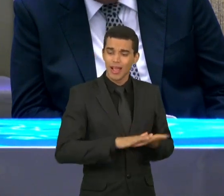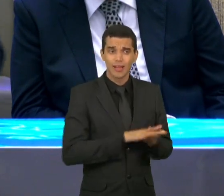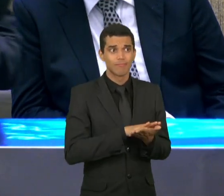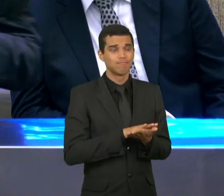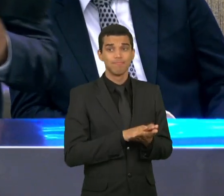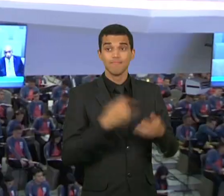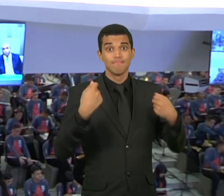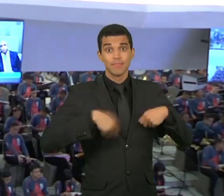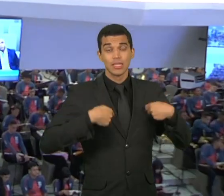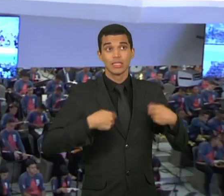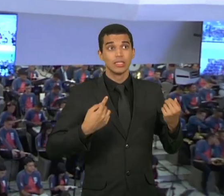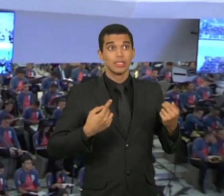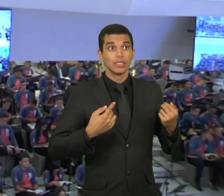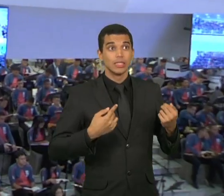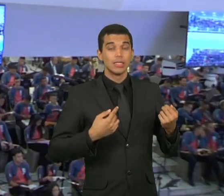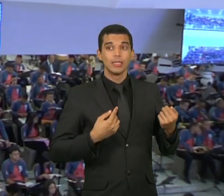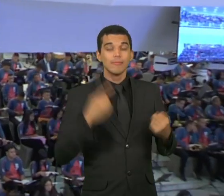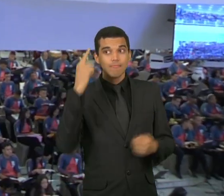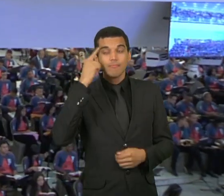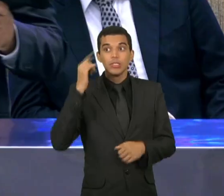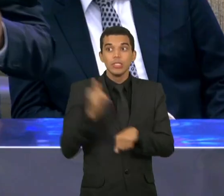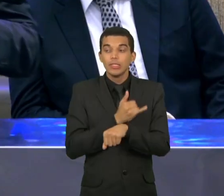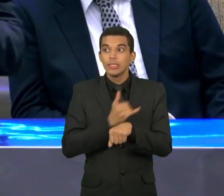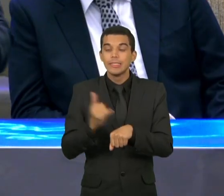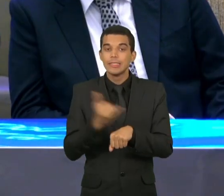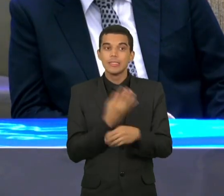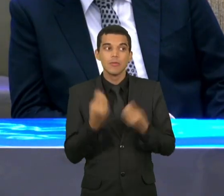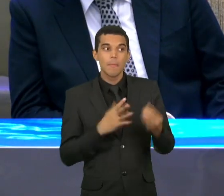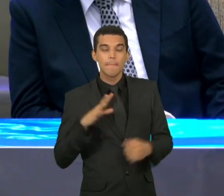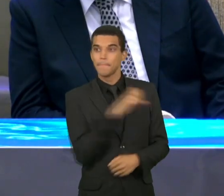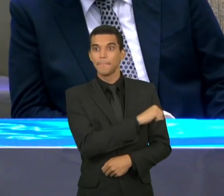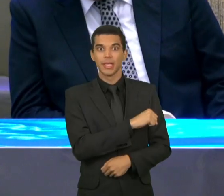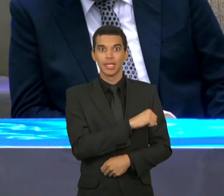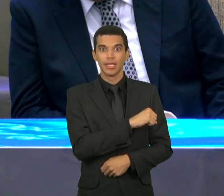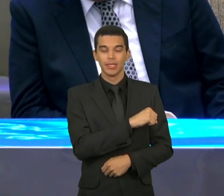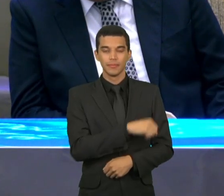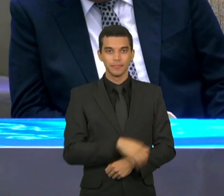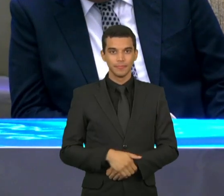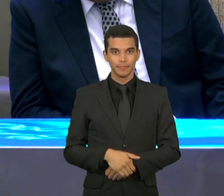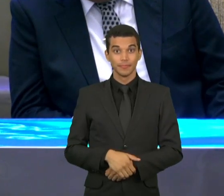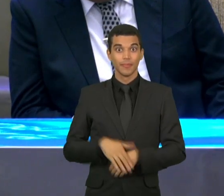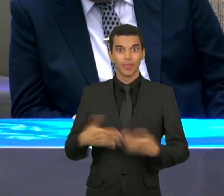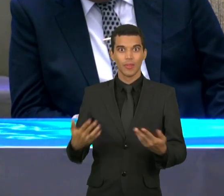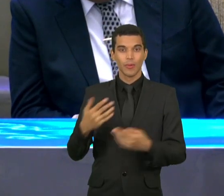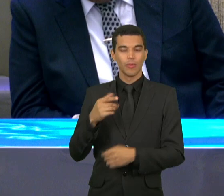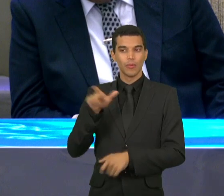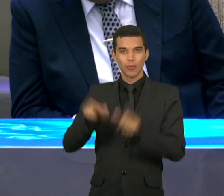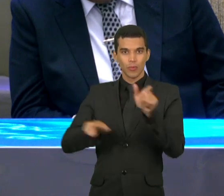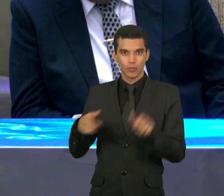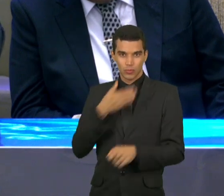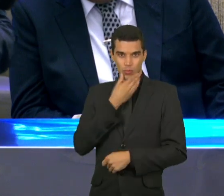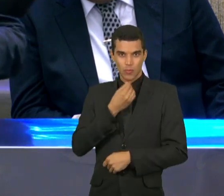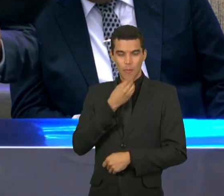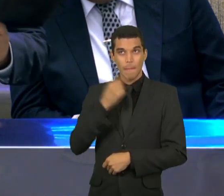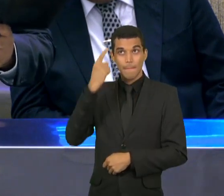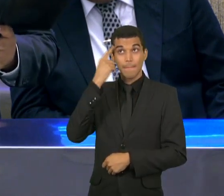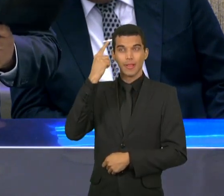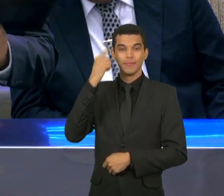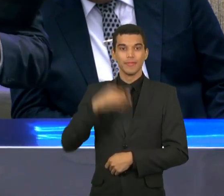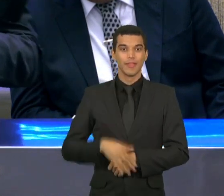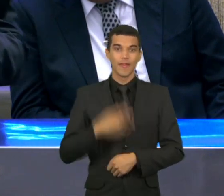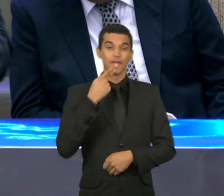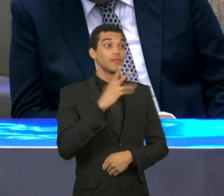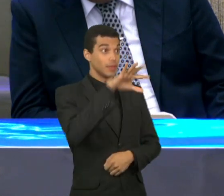seu. Então o príncipe e presidentes foram juntos ao rei e disseram: rei Dario,